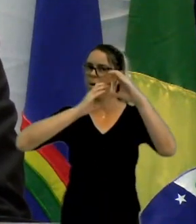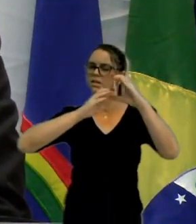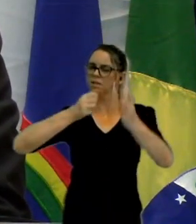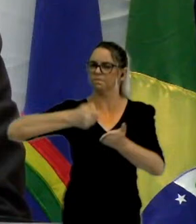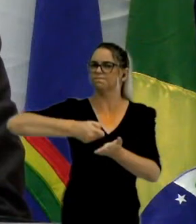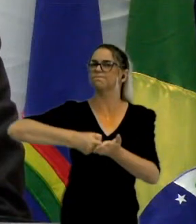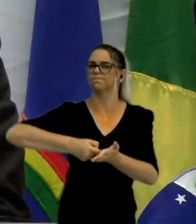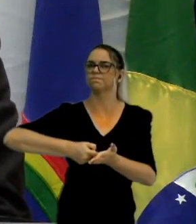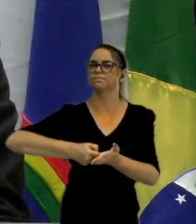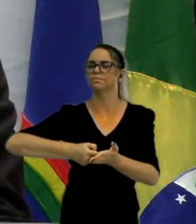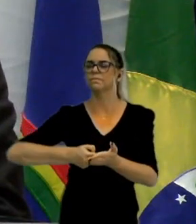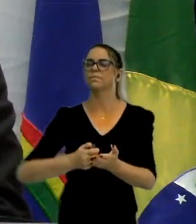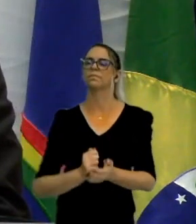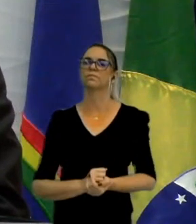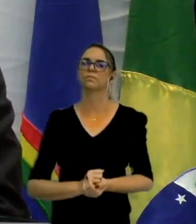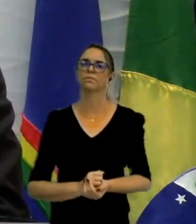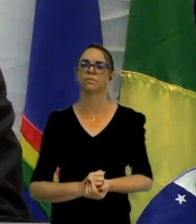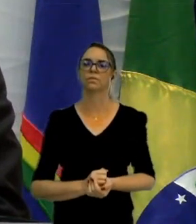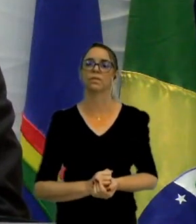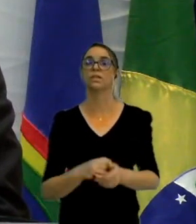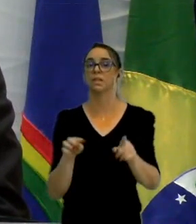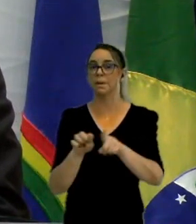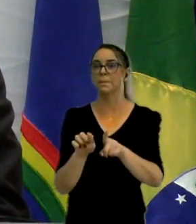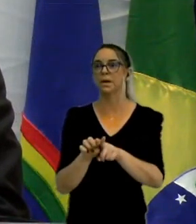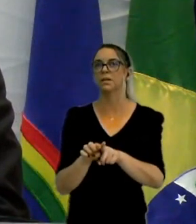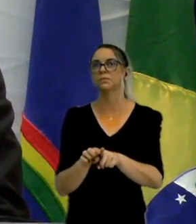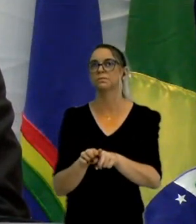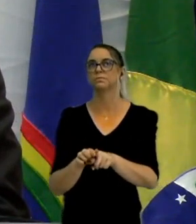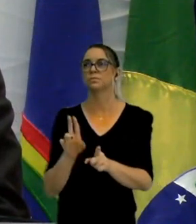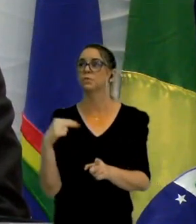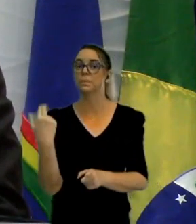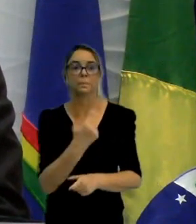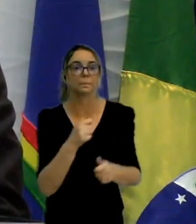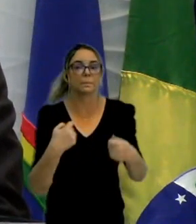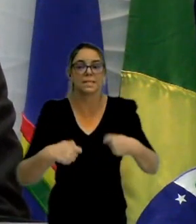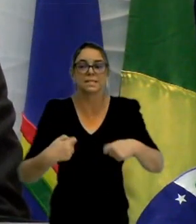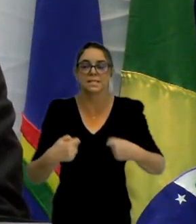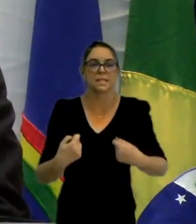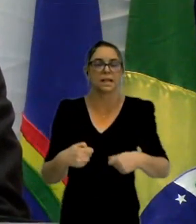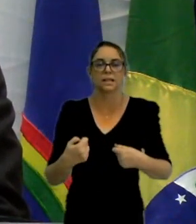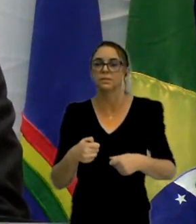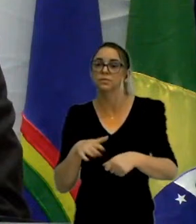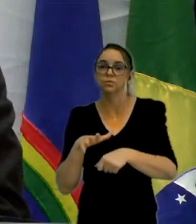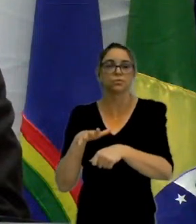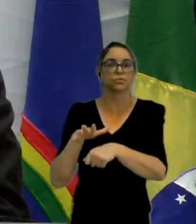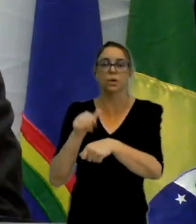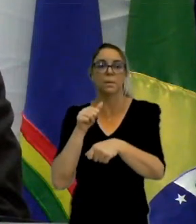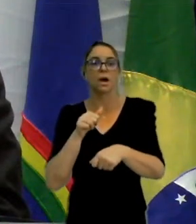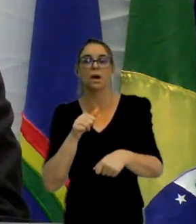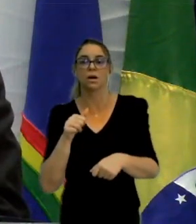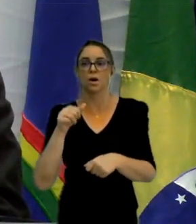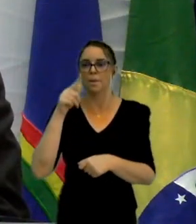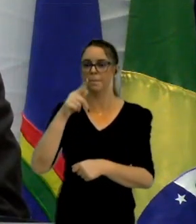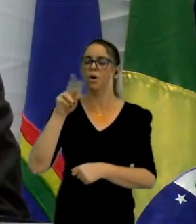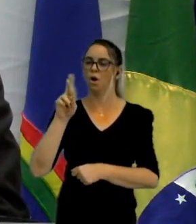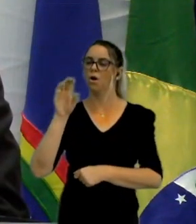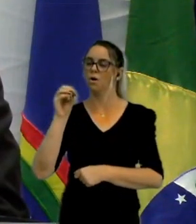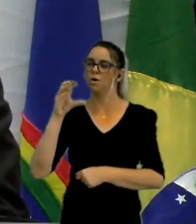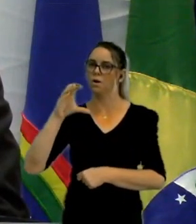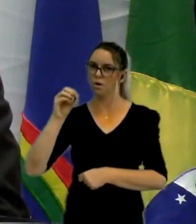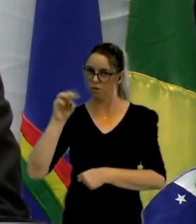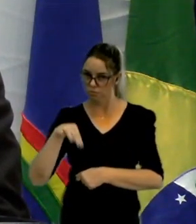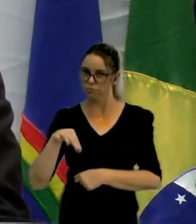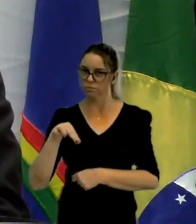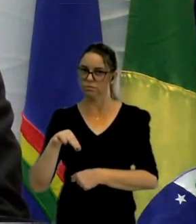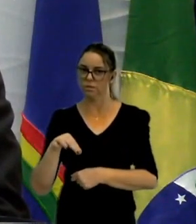dever e a sua obrigação. Temos também que acionar também os órgãos do PROCON para que assim possa fazer